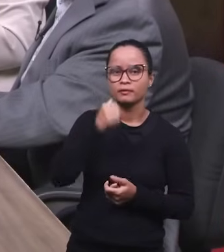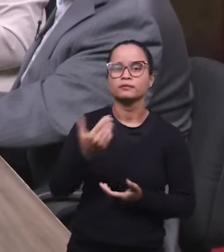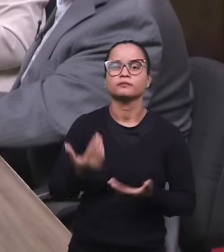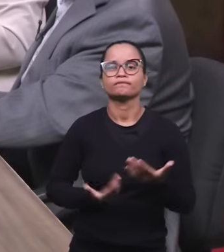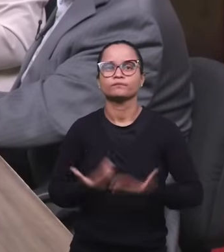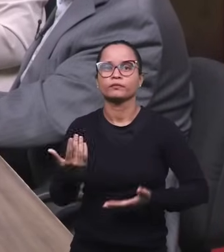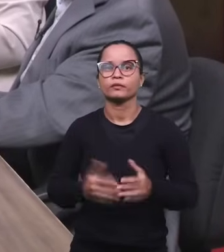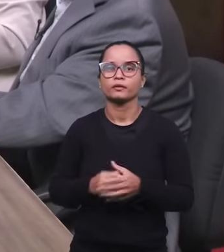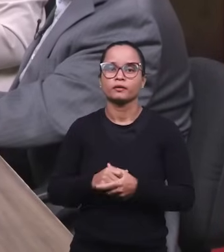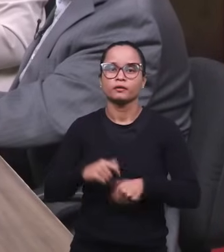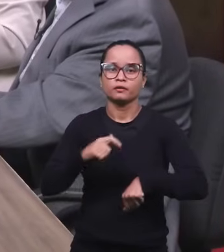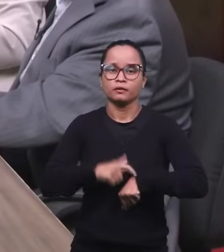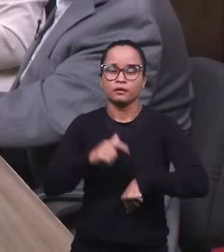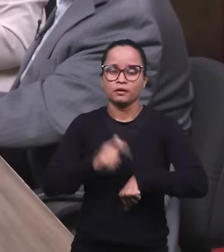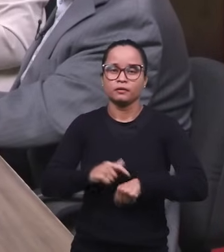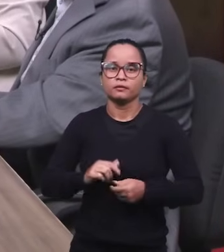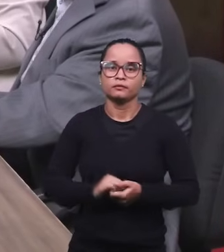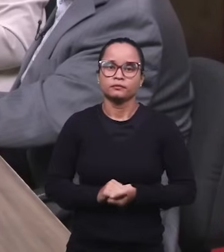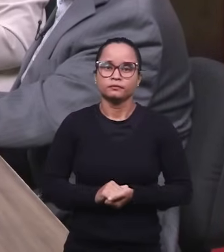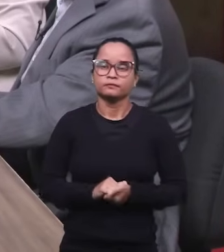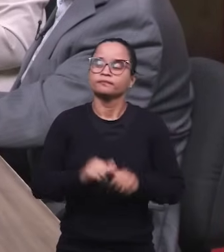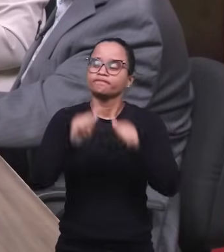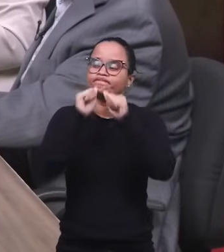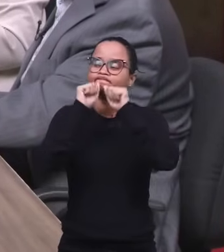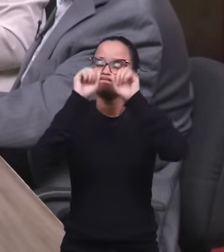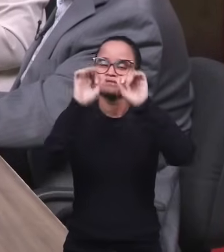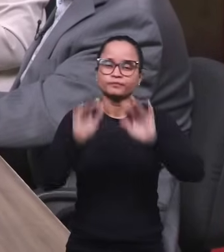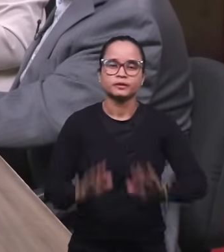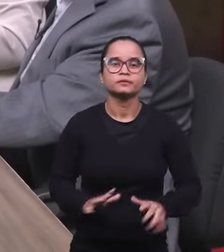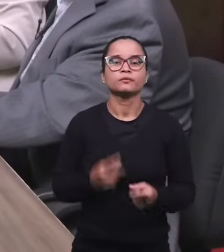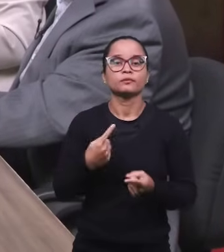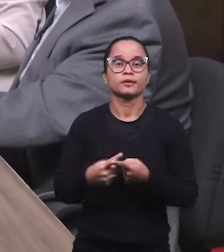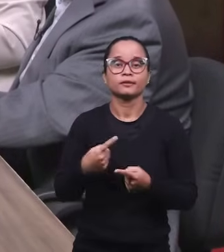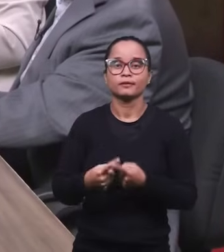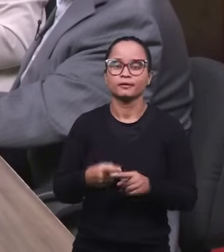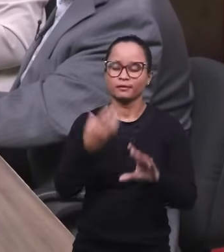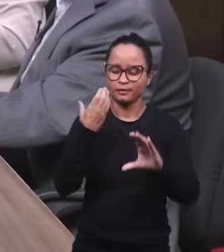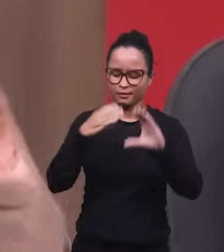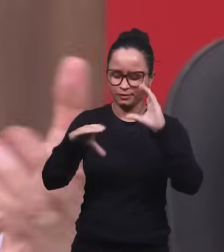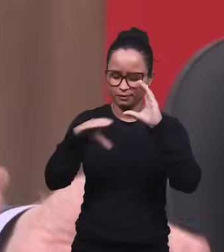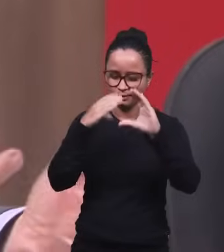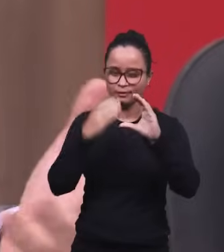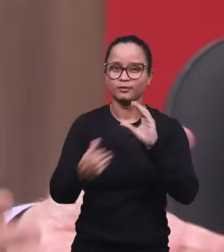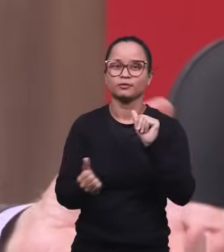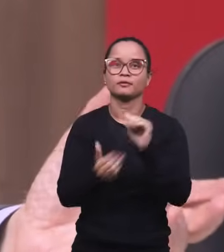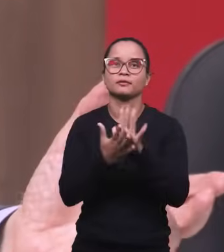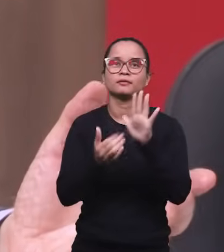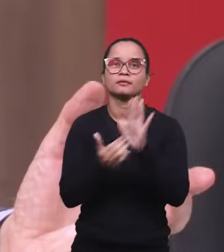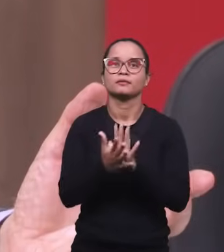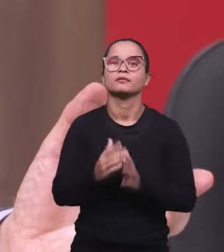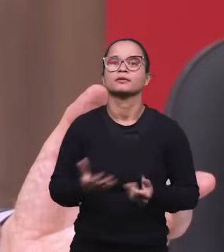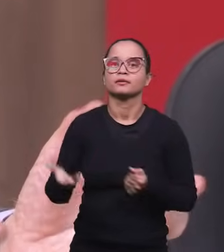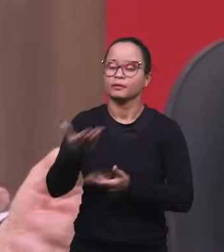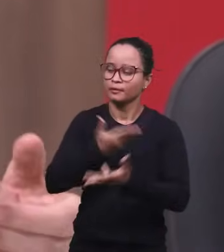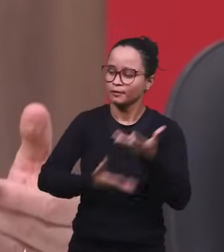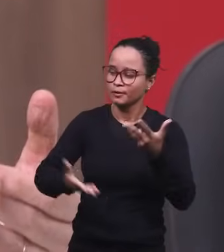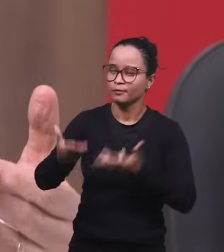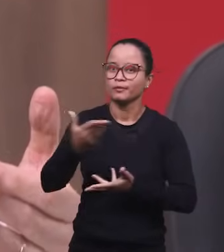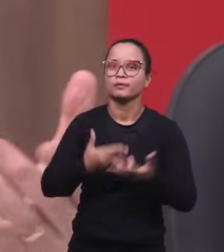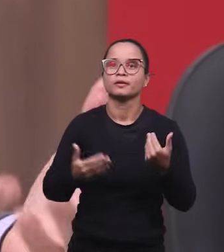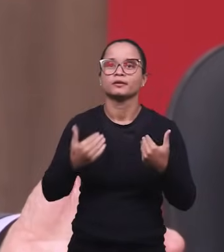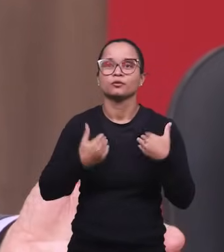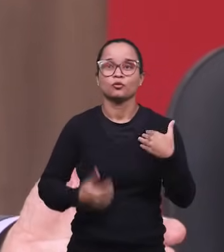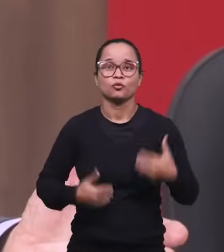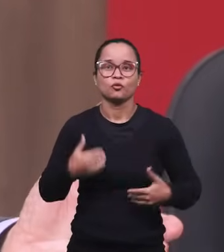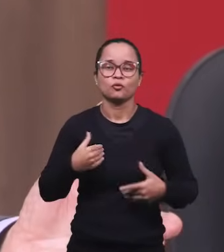senhora, a irmã. Você está num momento de bênção, porque você está ali cantando os louvores, você está